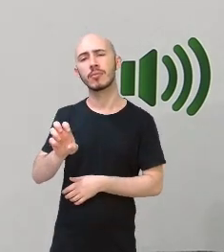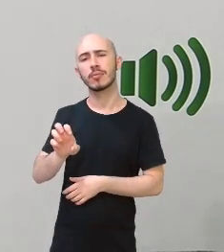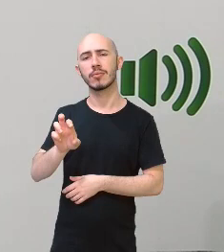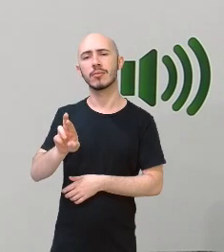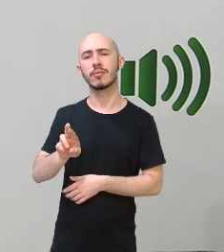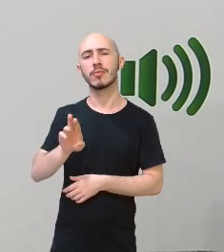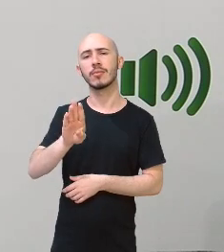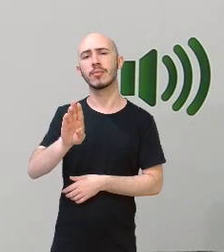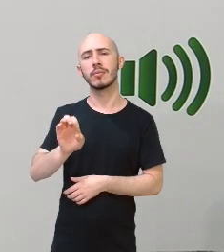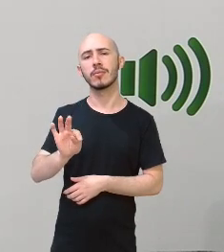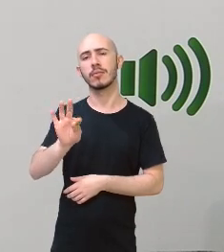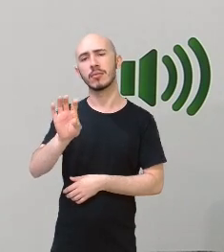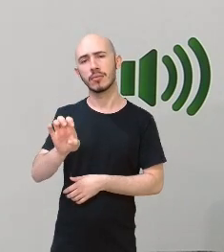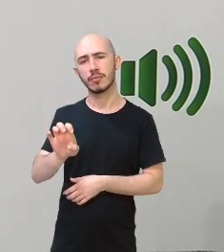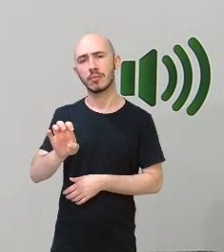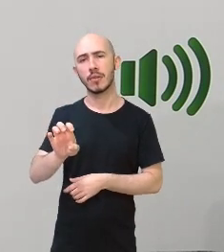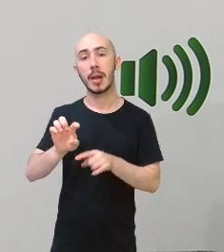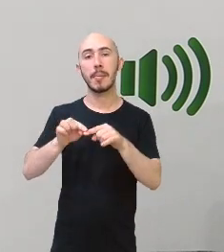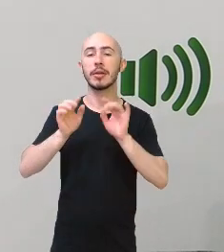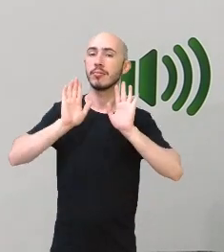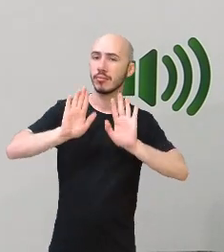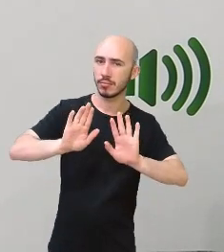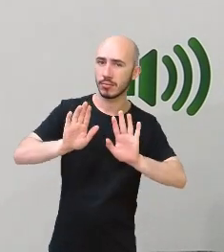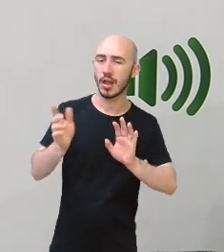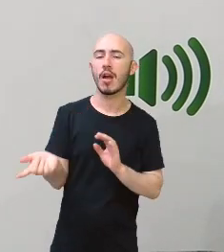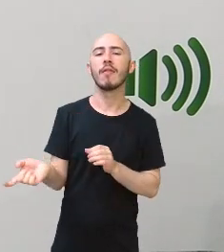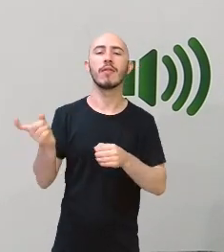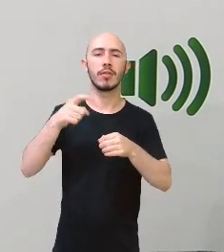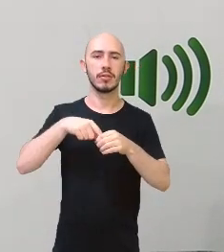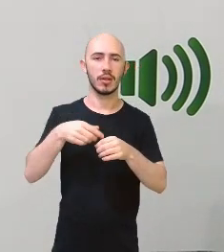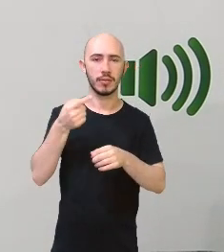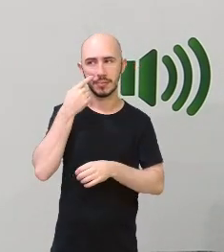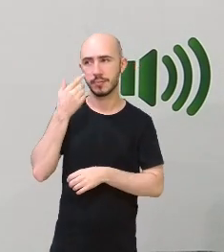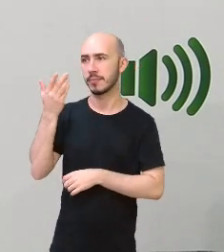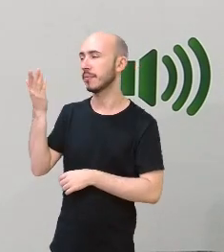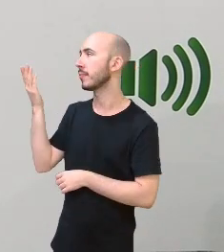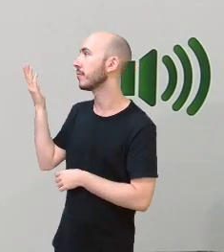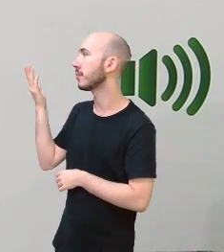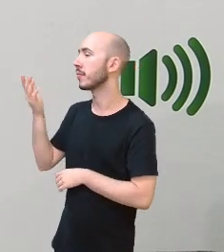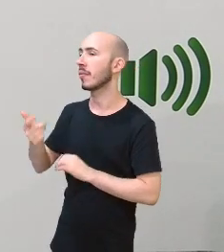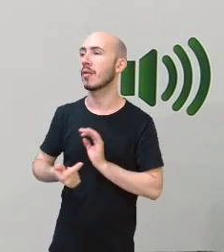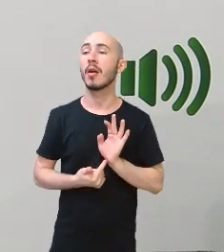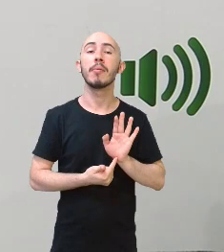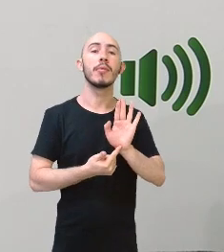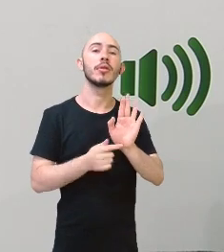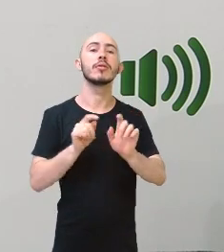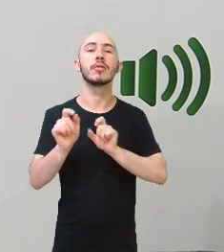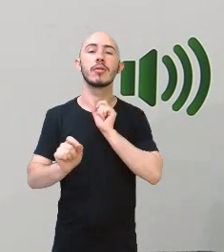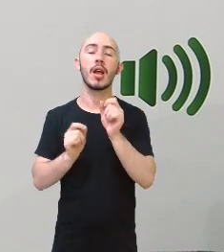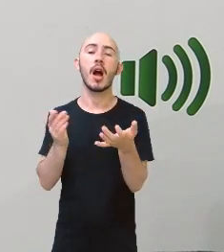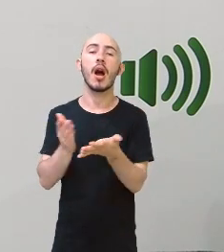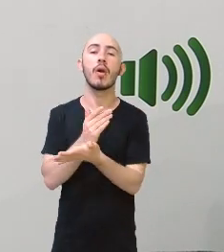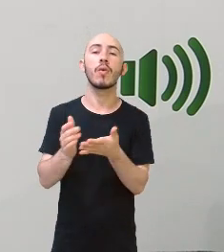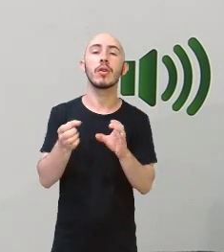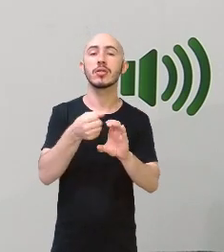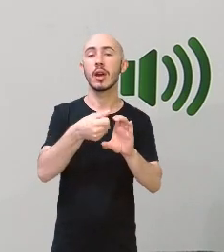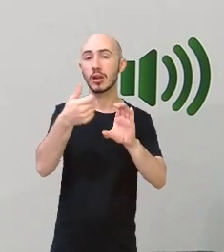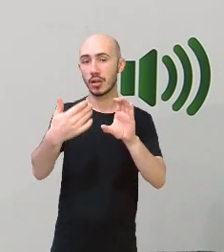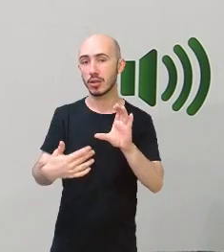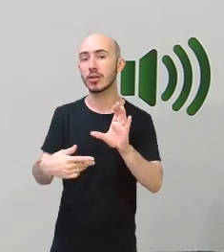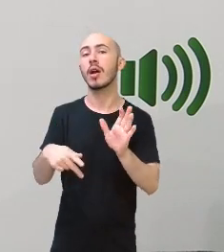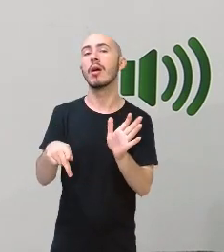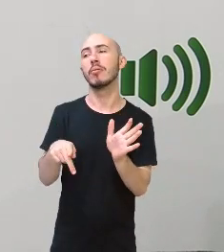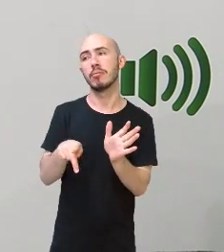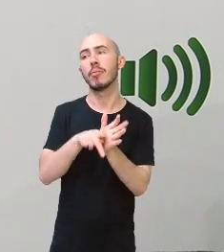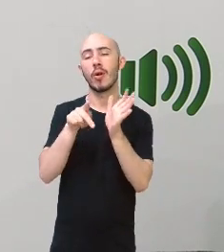ser? Deixa eu só voltar aqui um pouquinho. Nesse slide aqui, ó, eu gostaria de mostrar para vocês algumas características